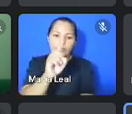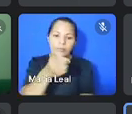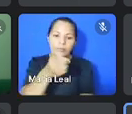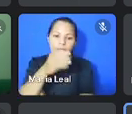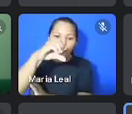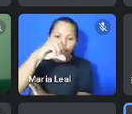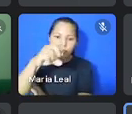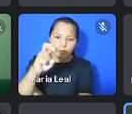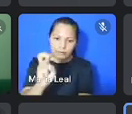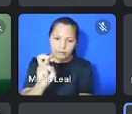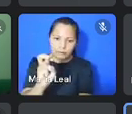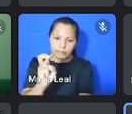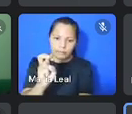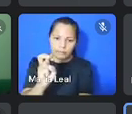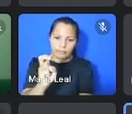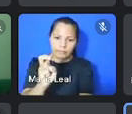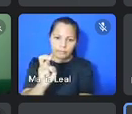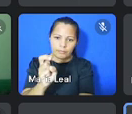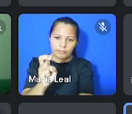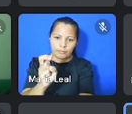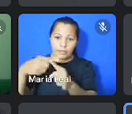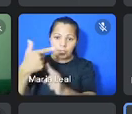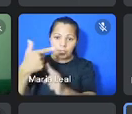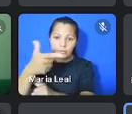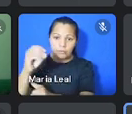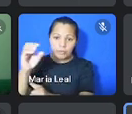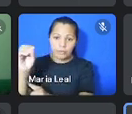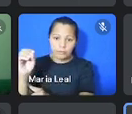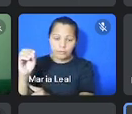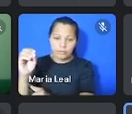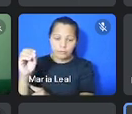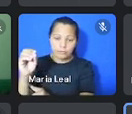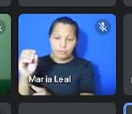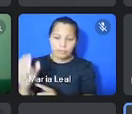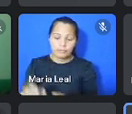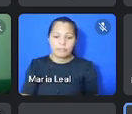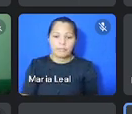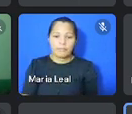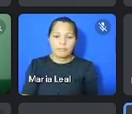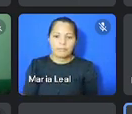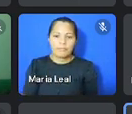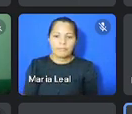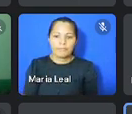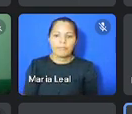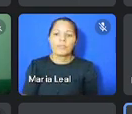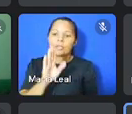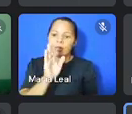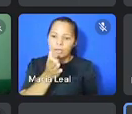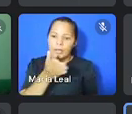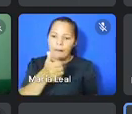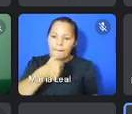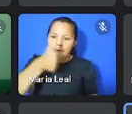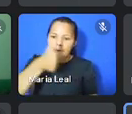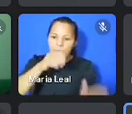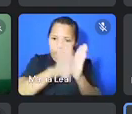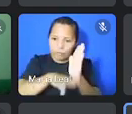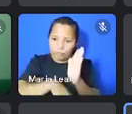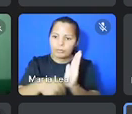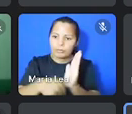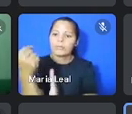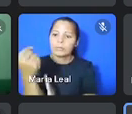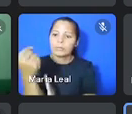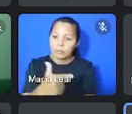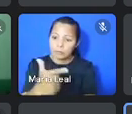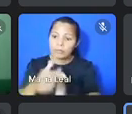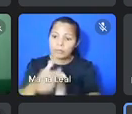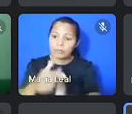0,95 vezes 200. Ganhei o primeiro desconto? Esse aqui é